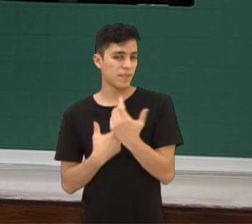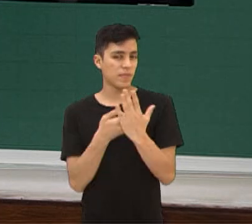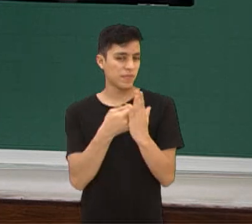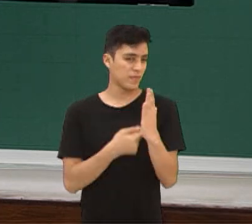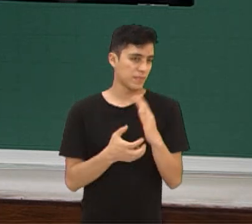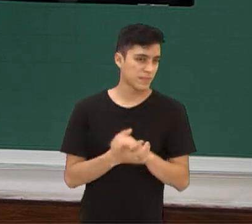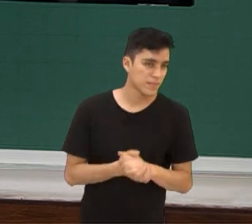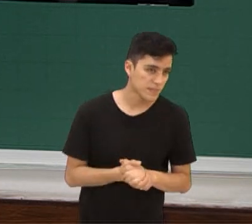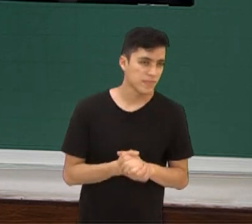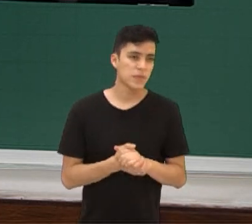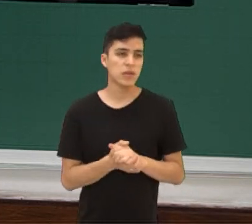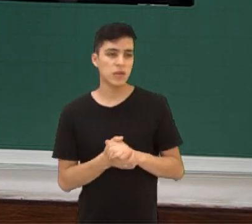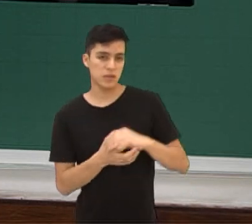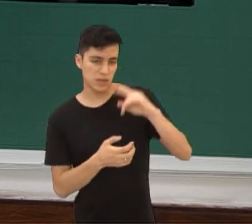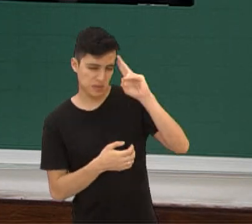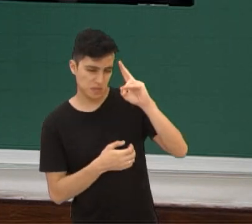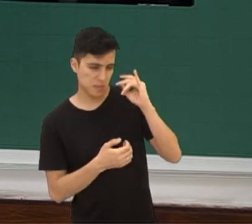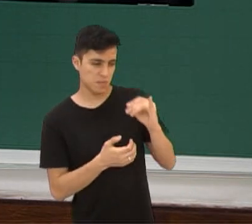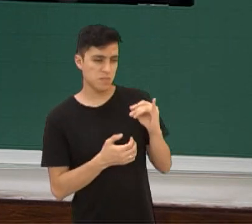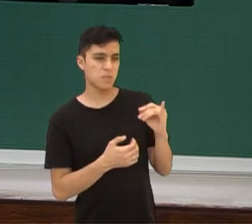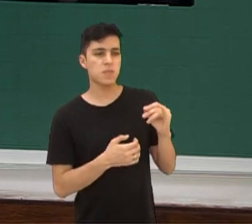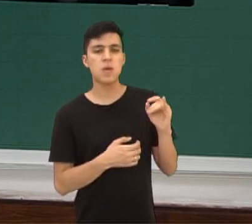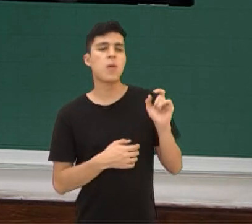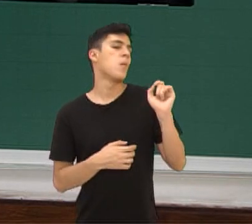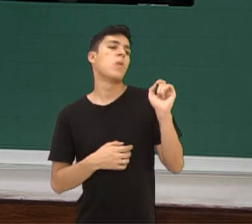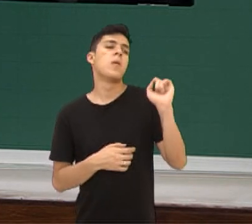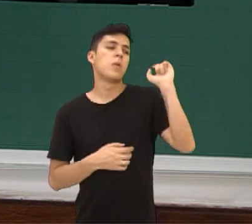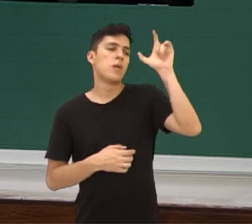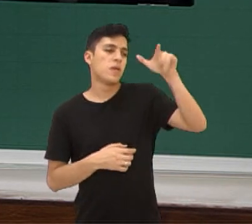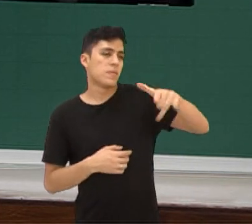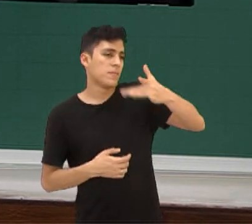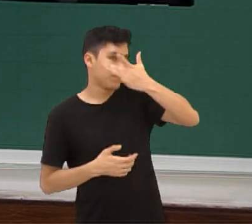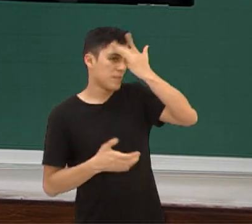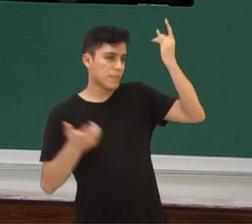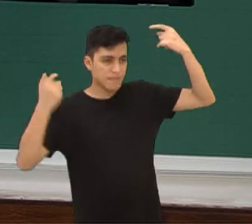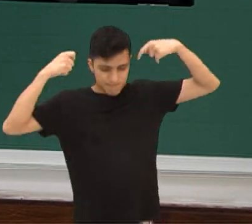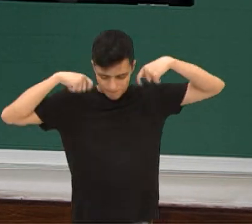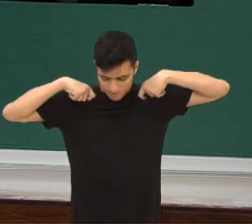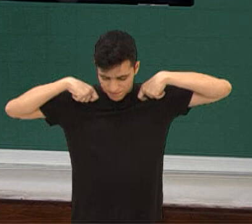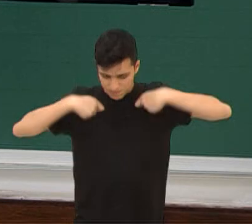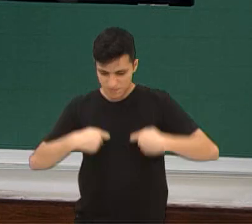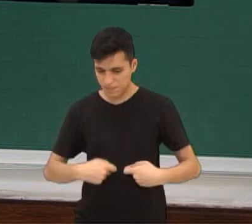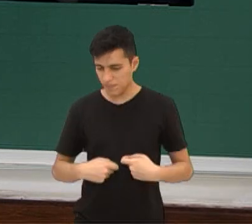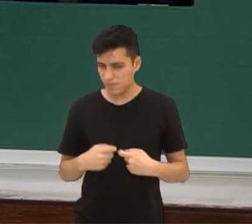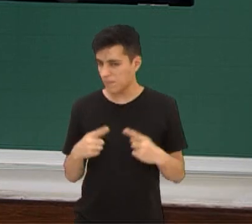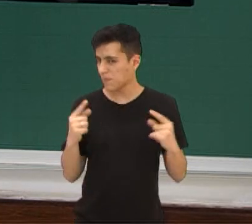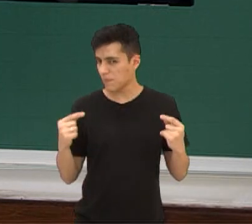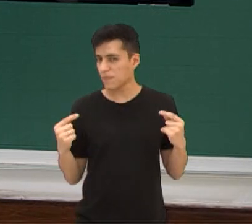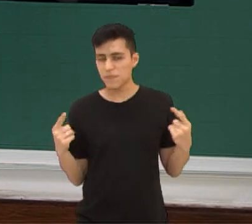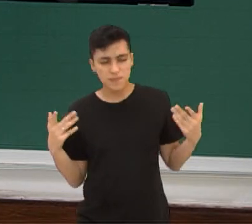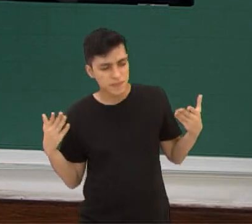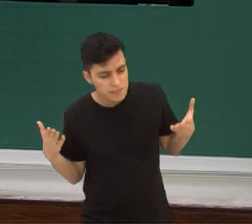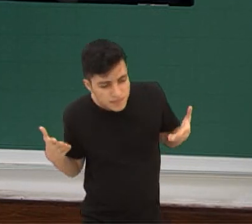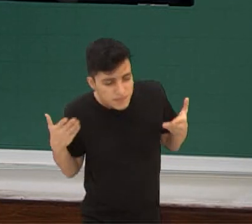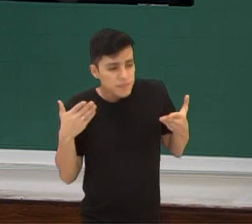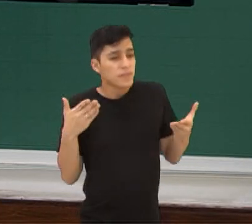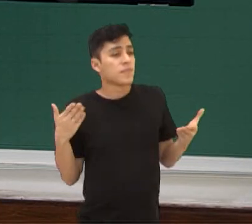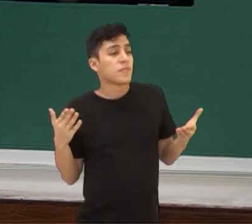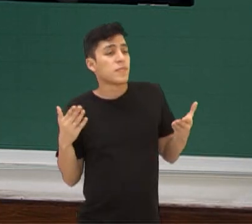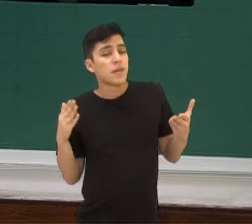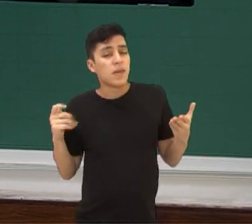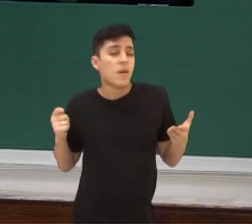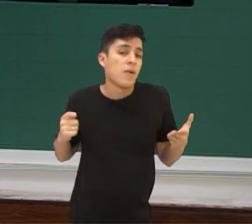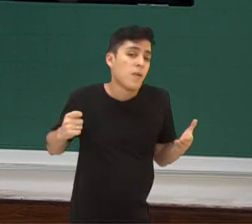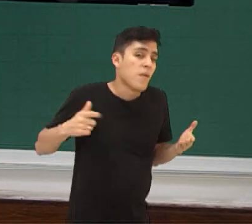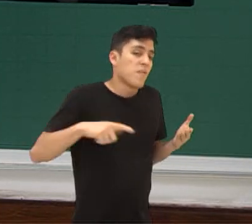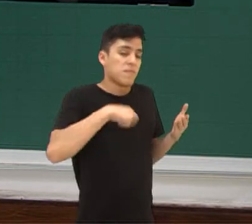ali? Ele colocou aquela roupa, ele colocou aquele traje, né? Ele se vestiu daquilo tão bem que ele chegou a ser